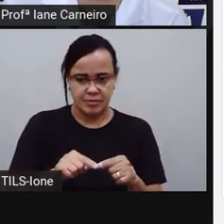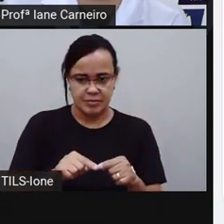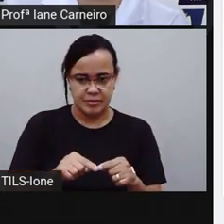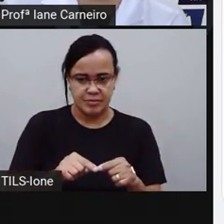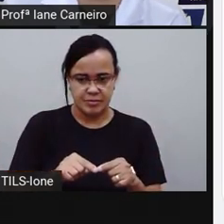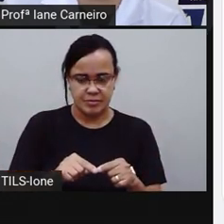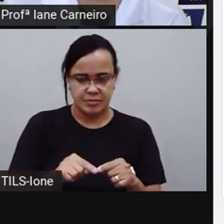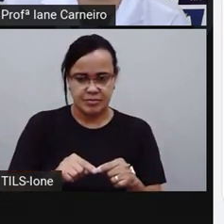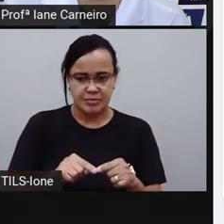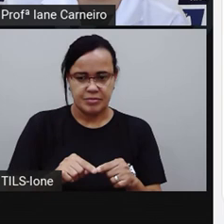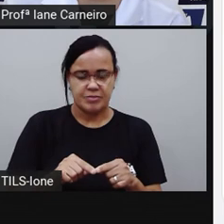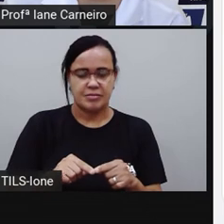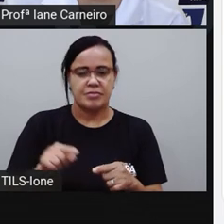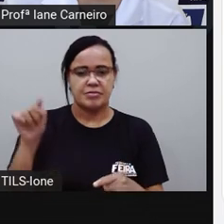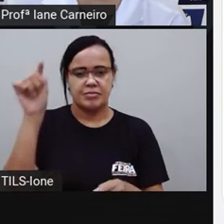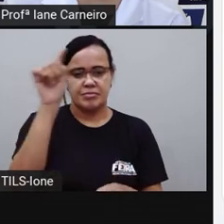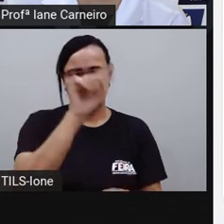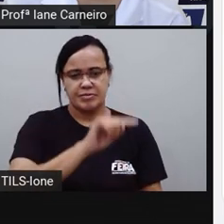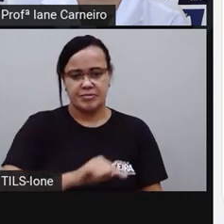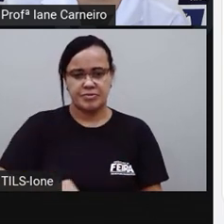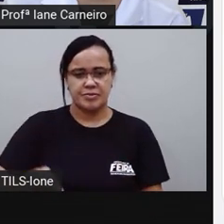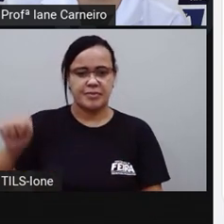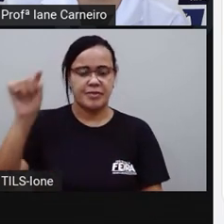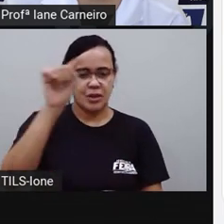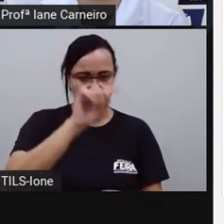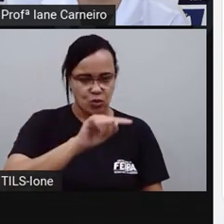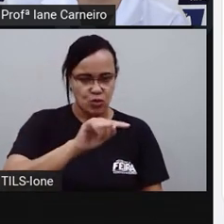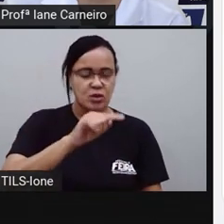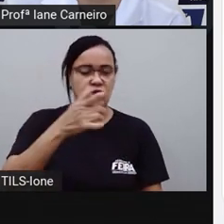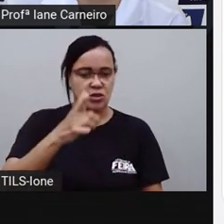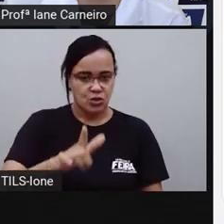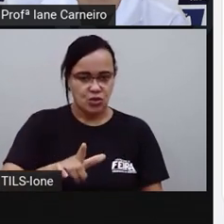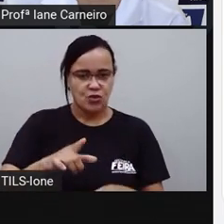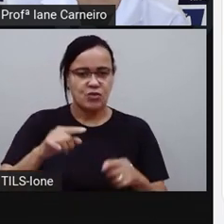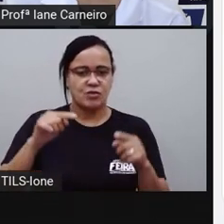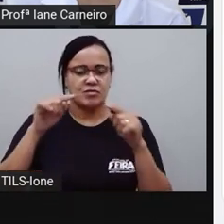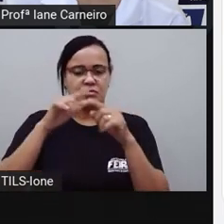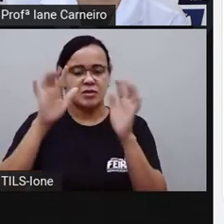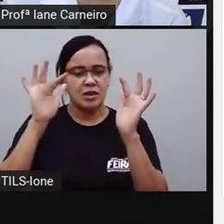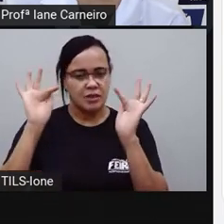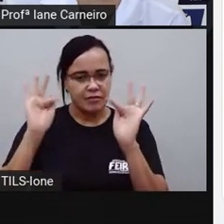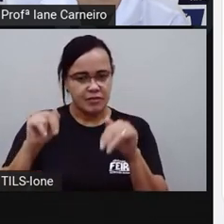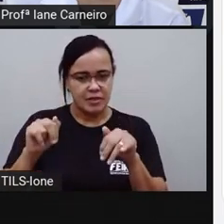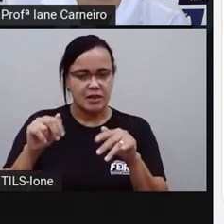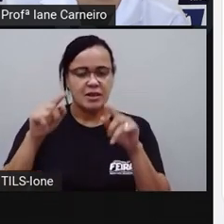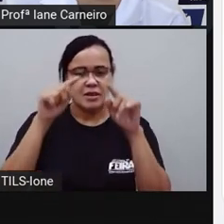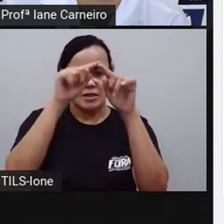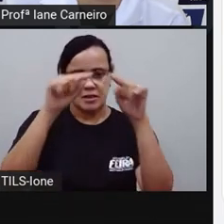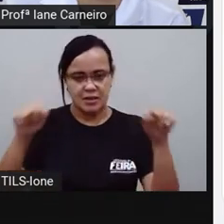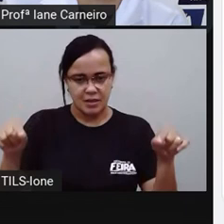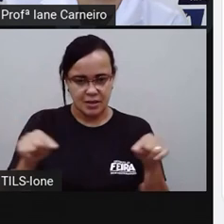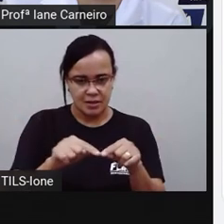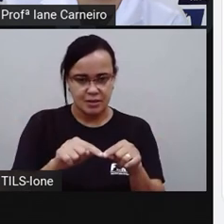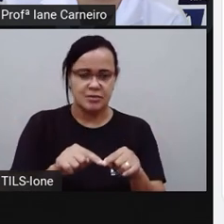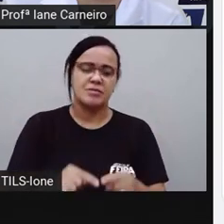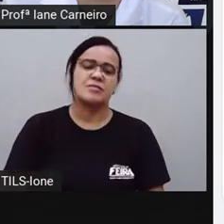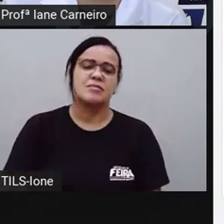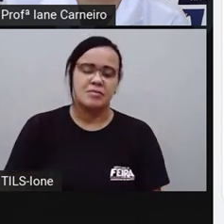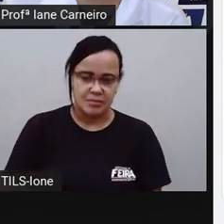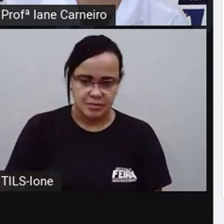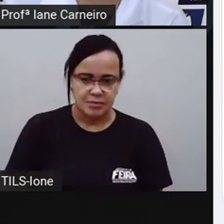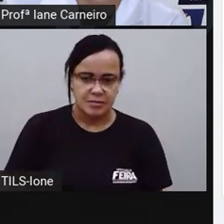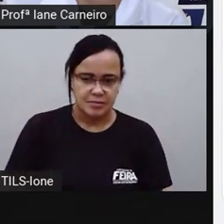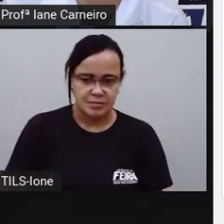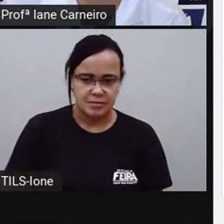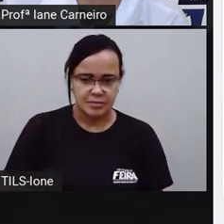Triângulo. E por depois, círculo. E por fim, triângulo. Então aqui, ó,